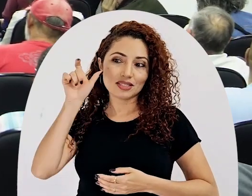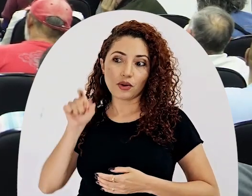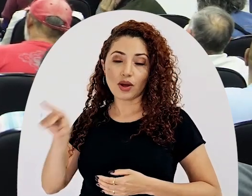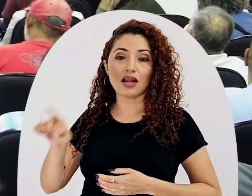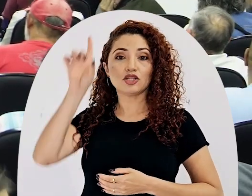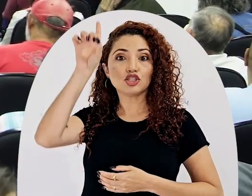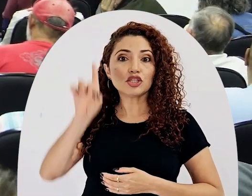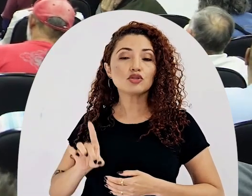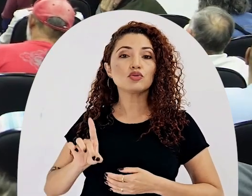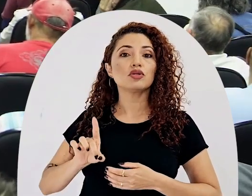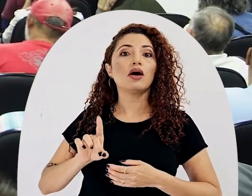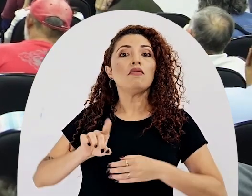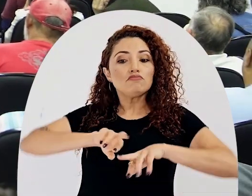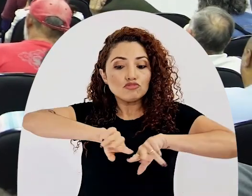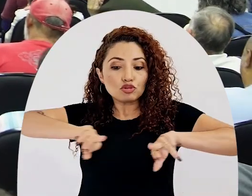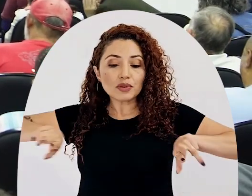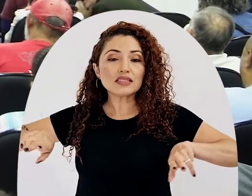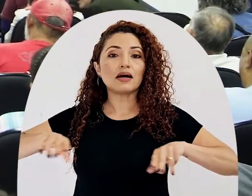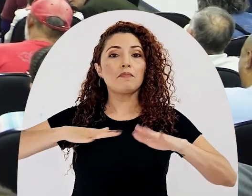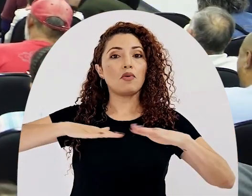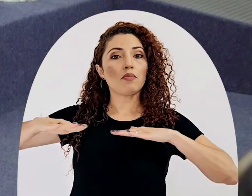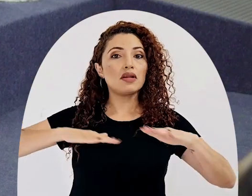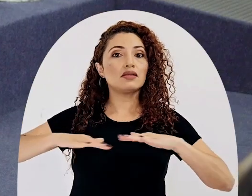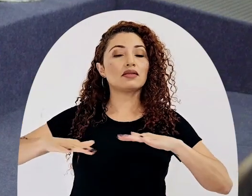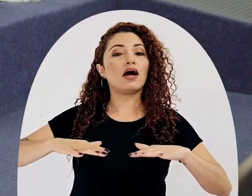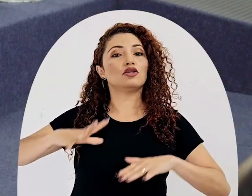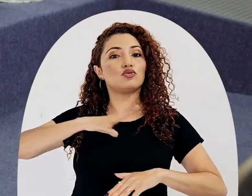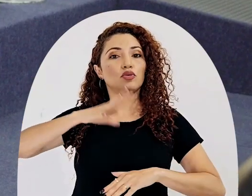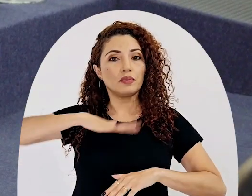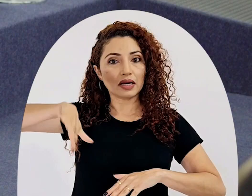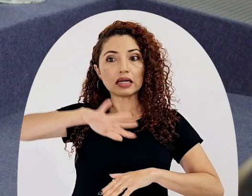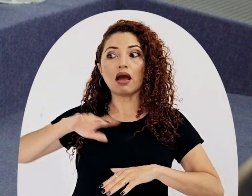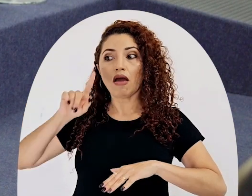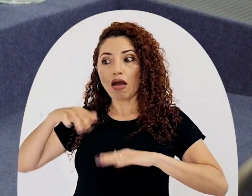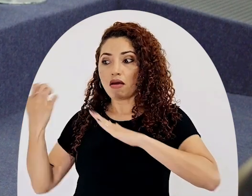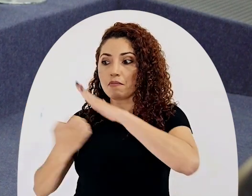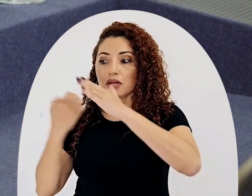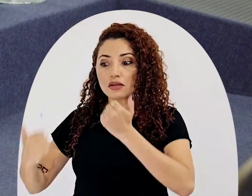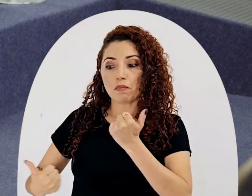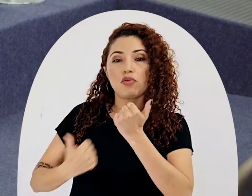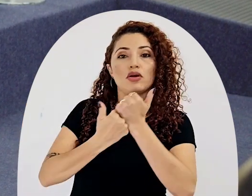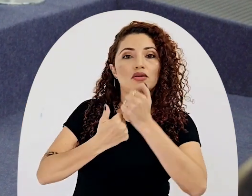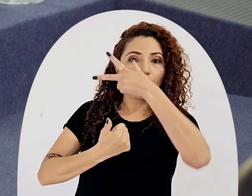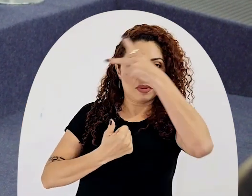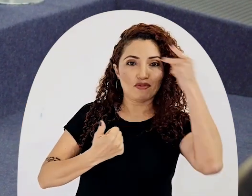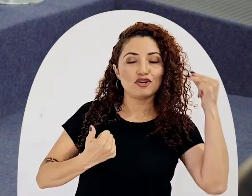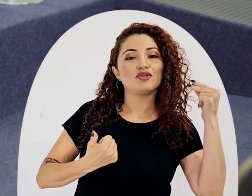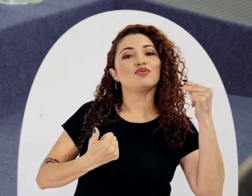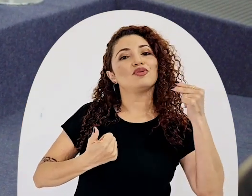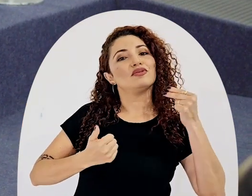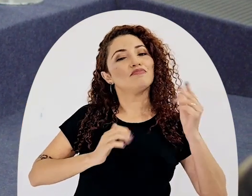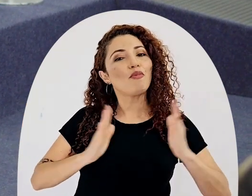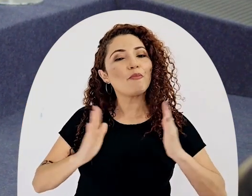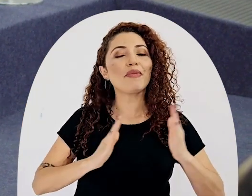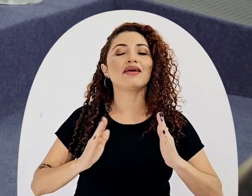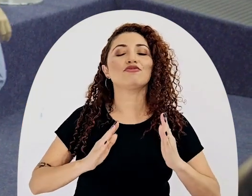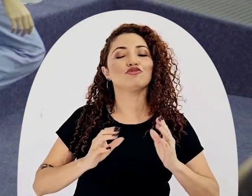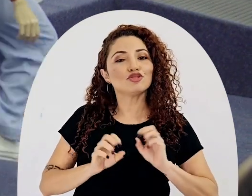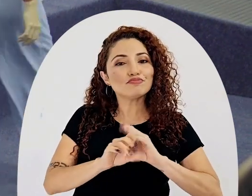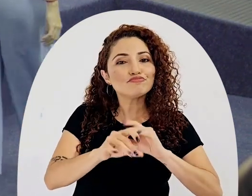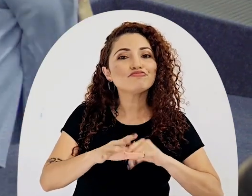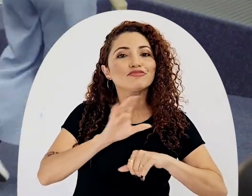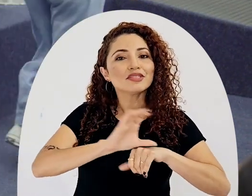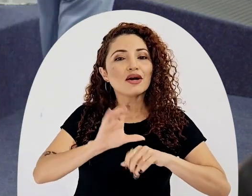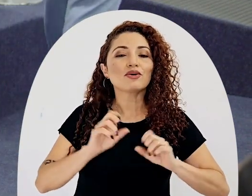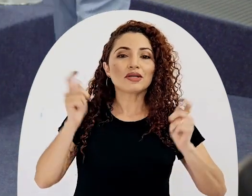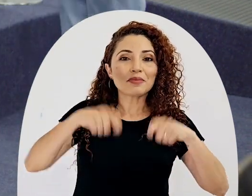Multiplicidade Mobilidade Urbana, que é a empresa que está apoiando a prefeitura dentro desse processo de capacitação. Gláucia. Oi, gente,